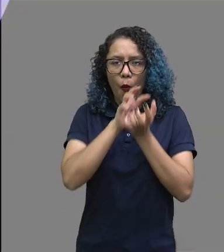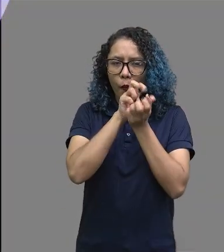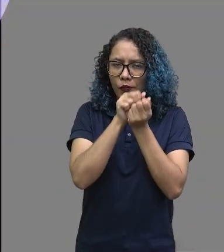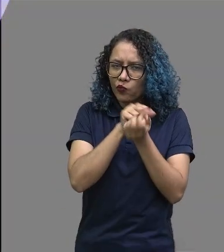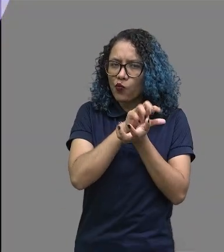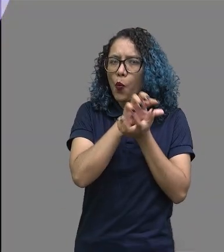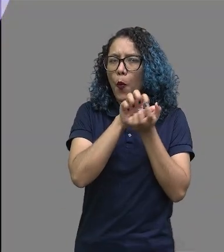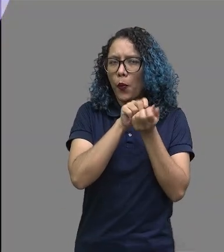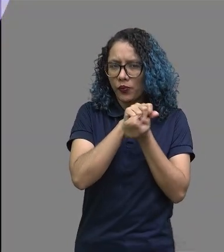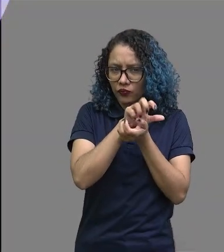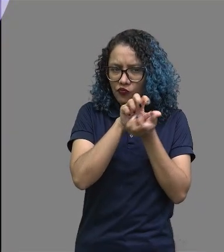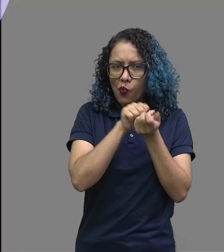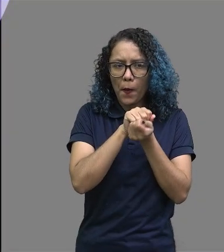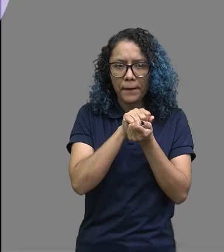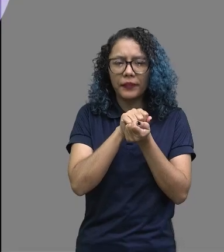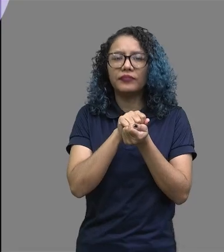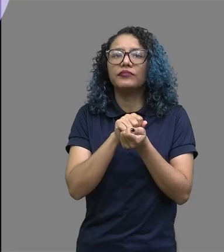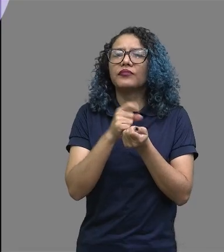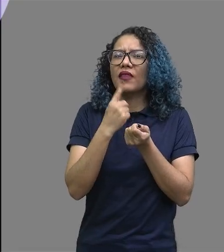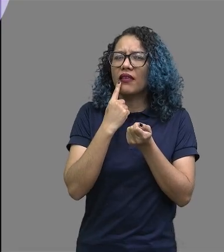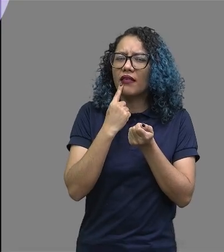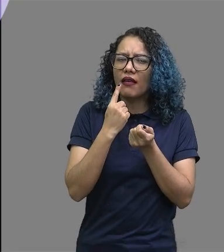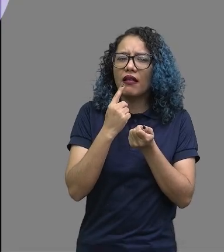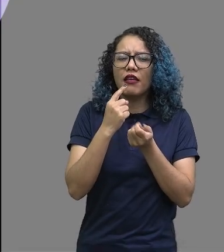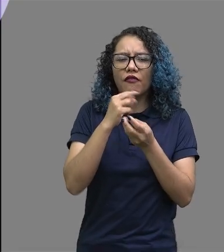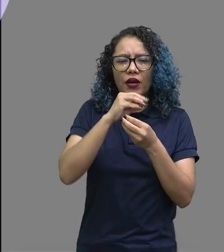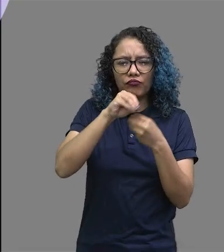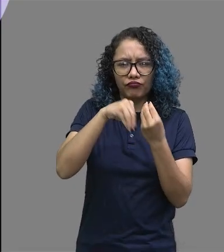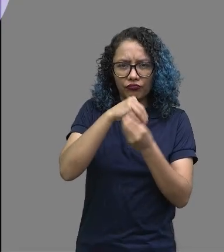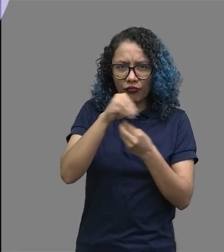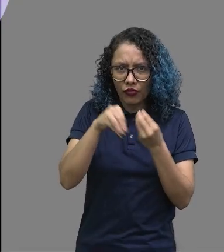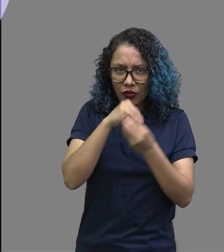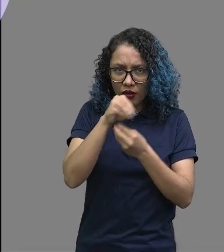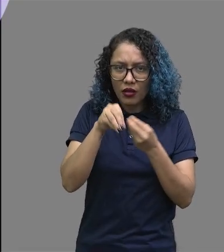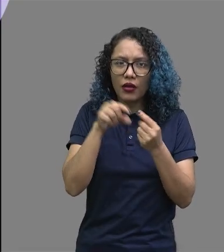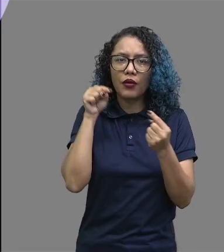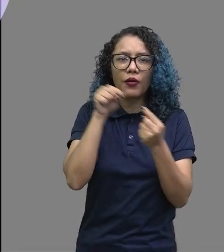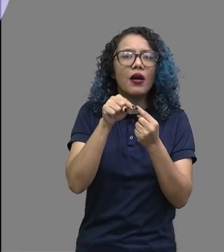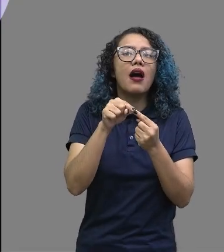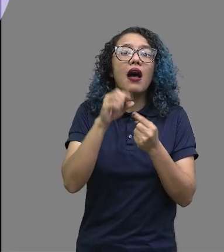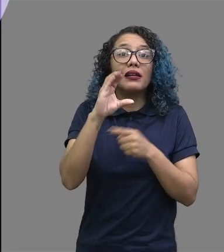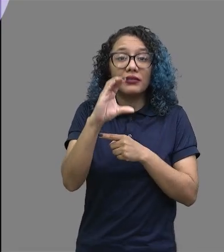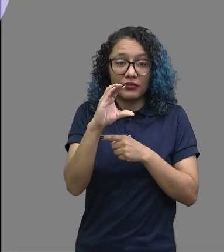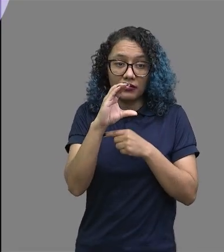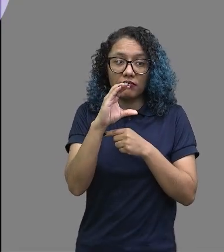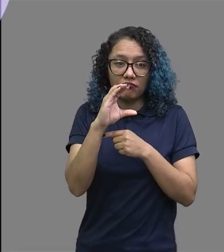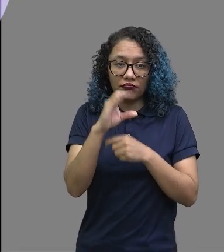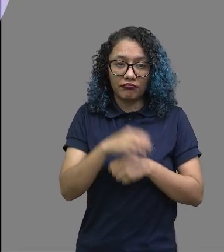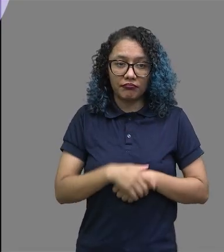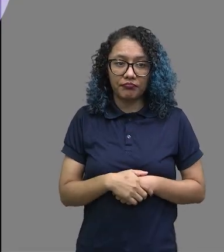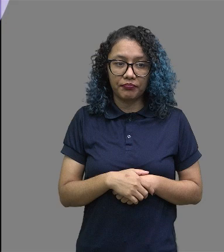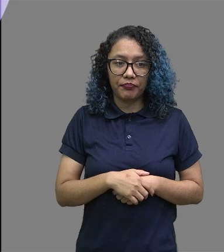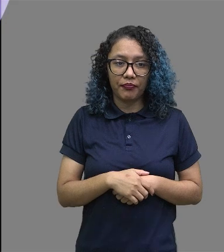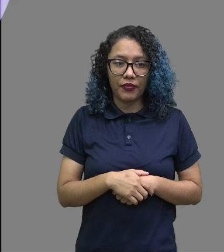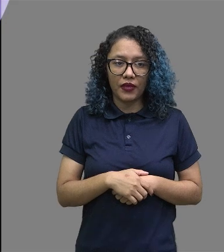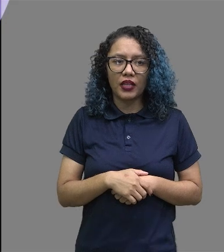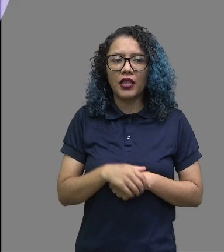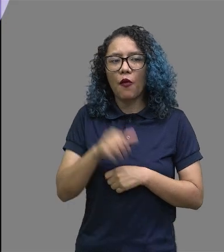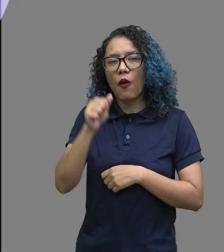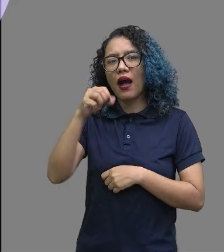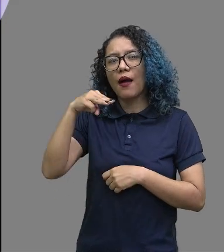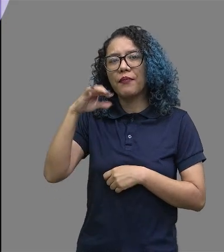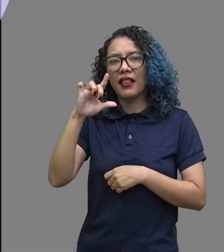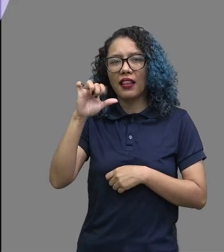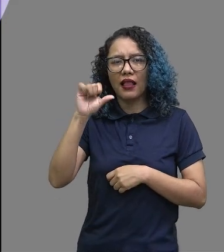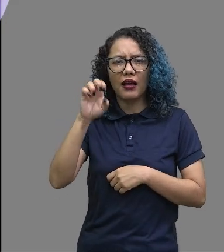alimento, a saliva tem ação sobre o carboidrato já na boca. A amilase salivar é a enzima